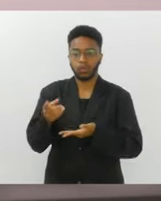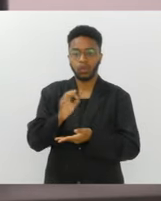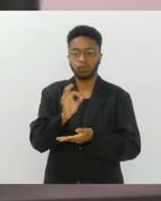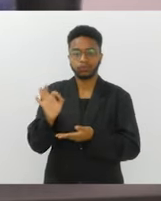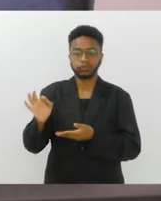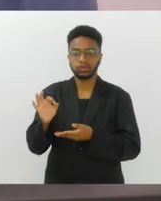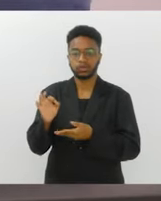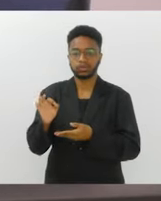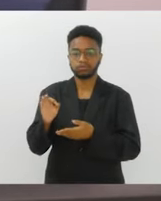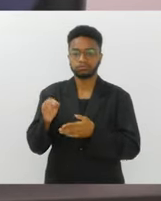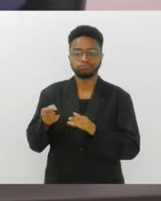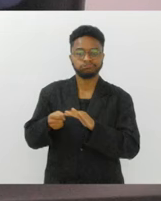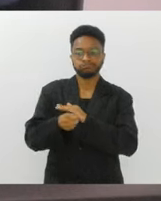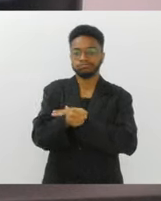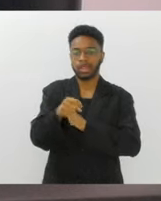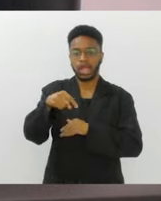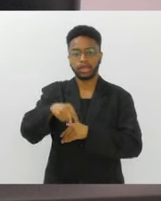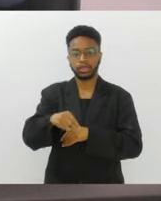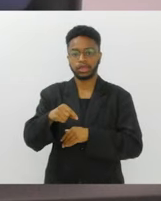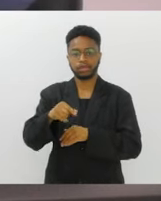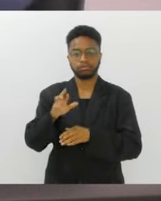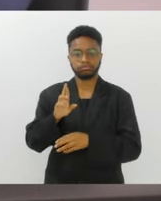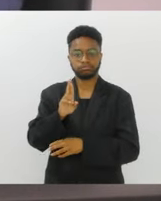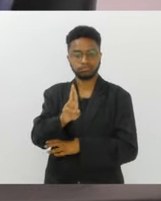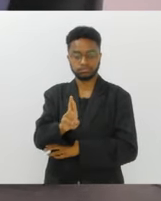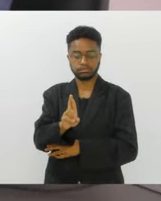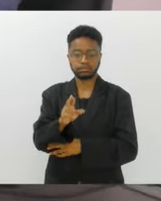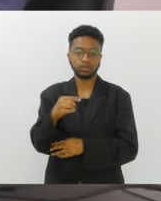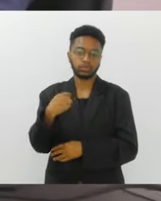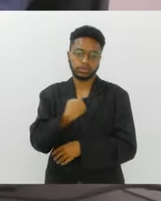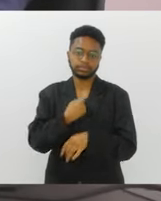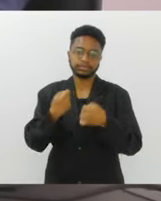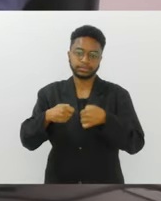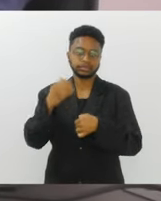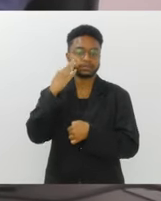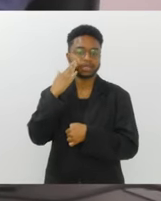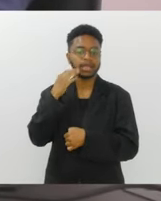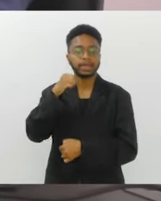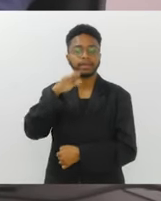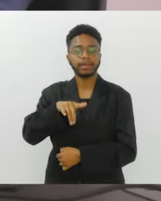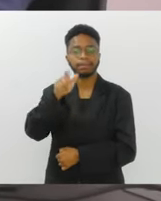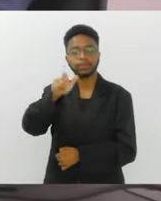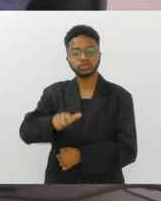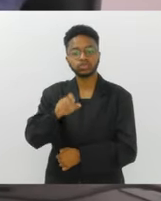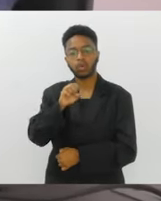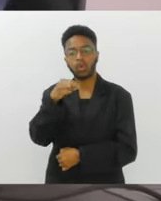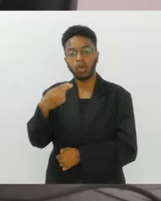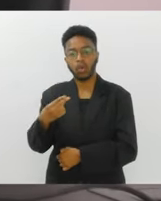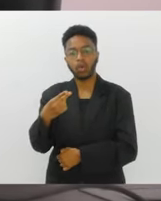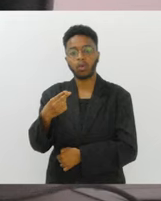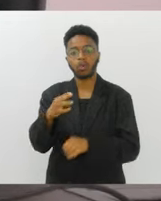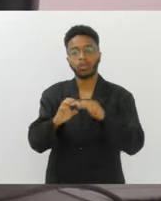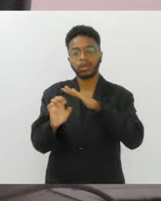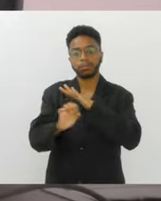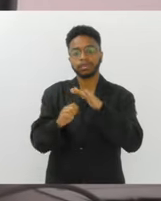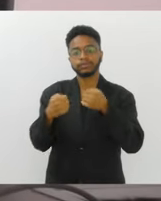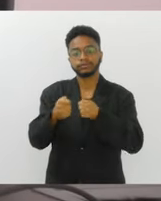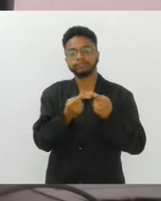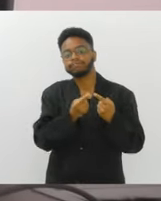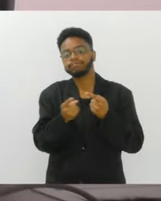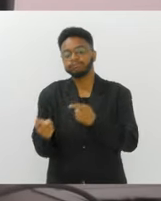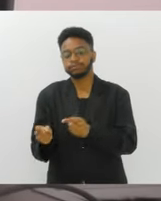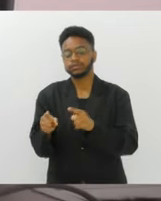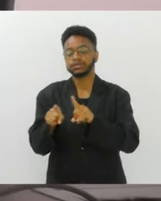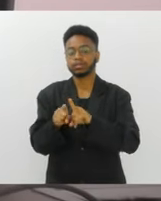de fato é a pessoa ou a entidade a ser perseguida. E respeitando